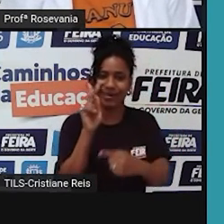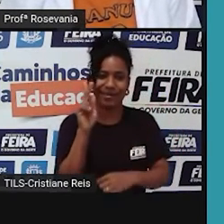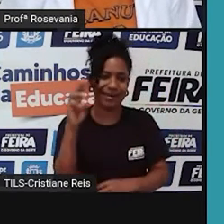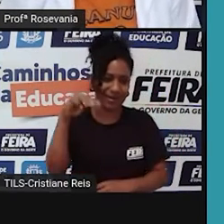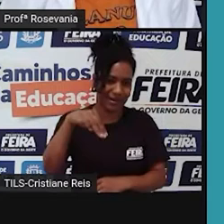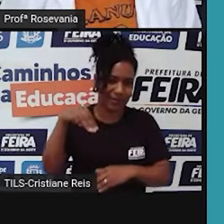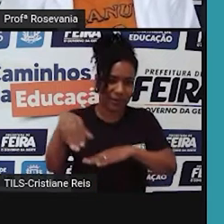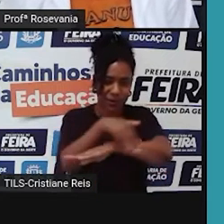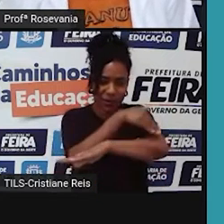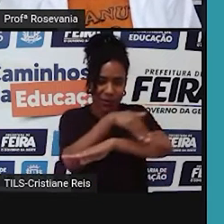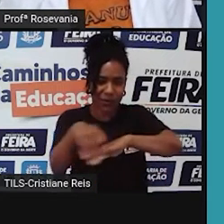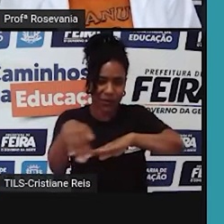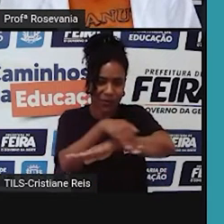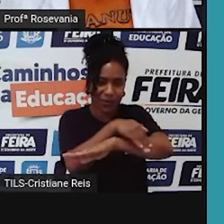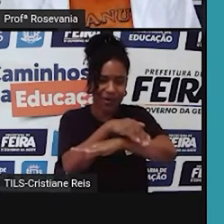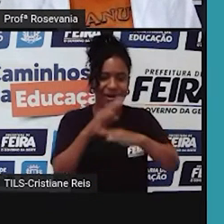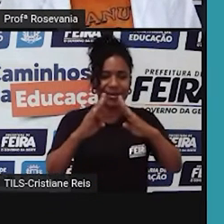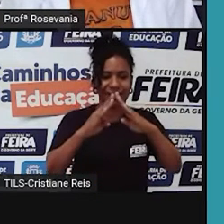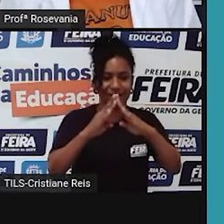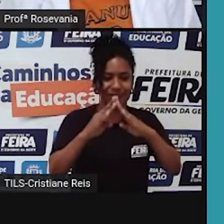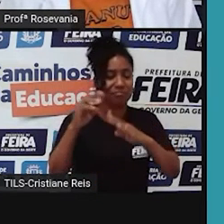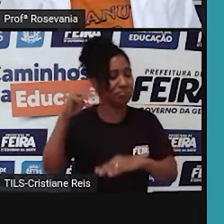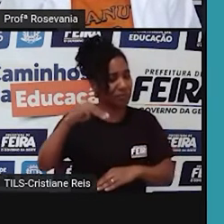casa, é comum você encontrar metros.